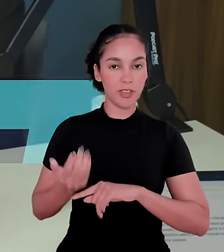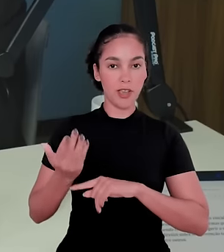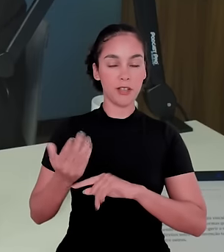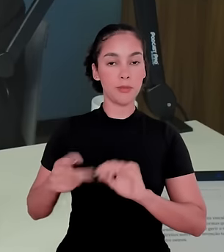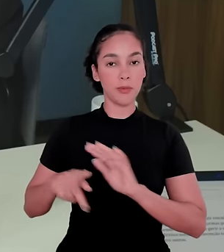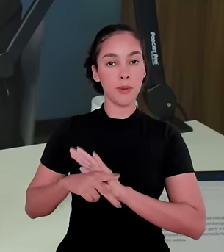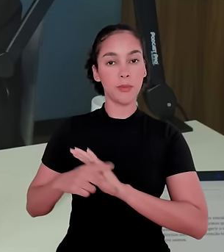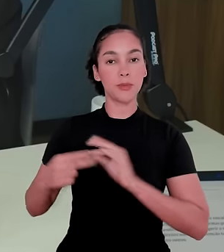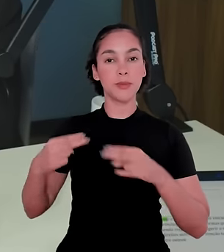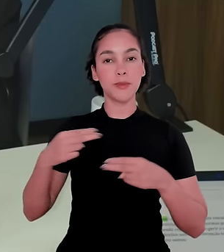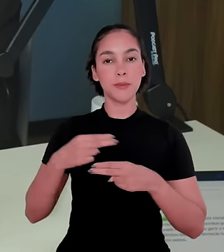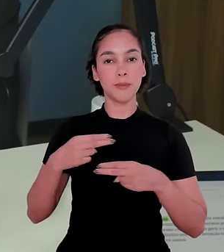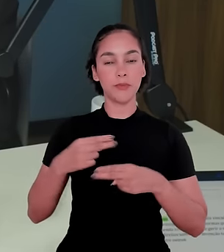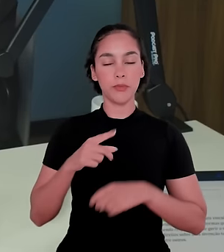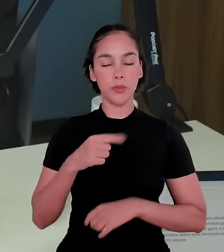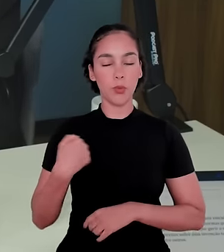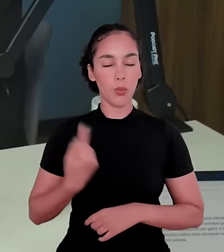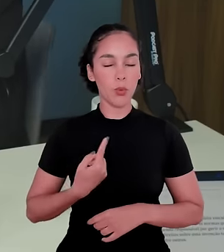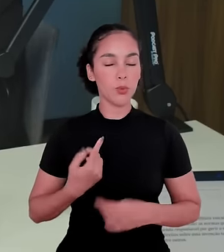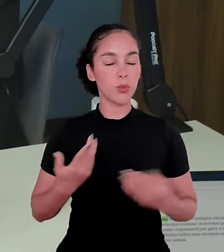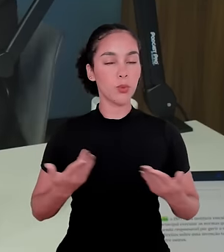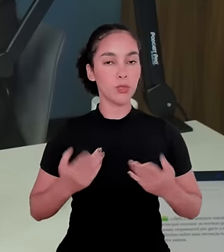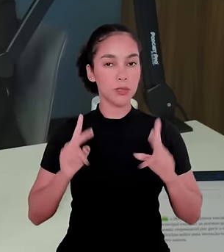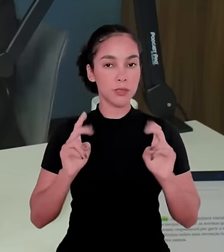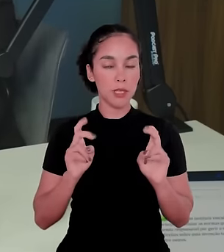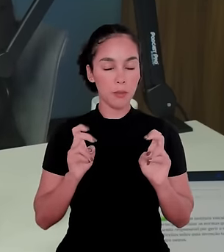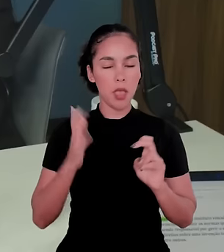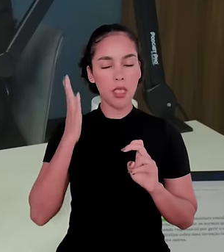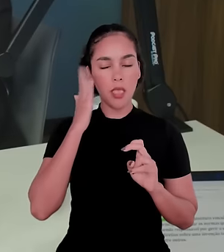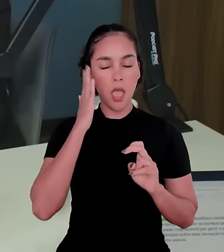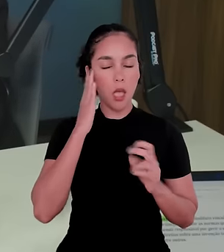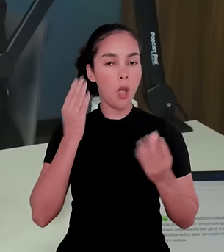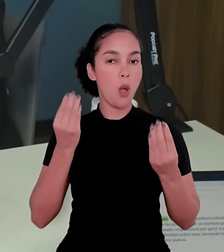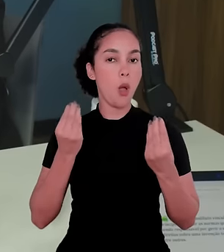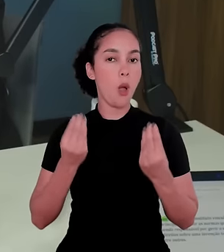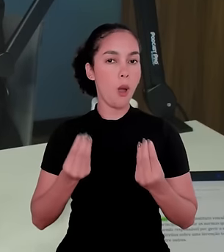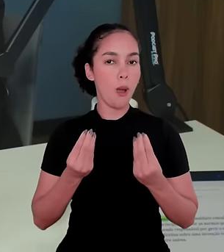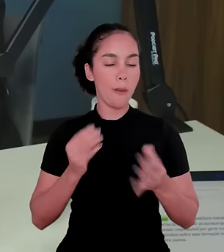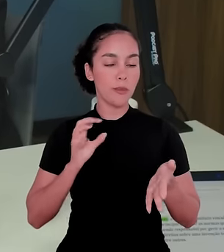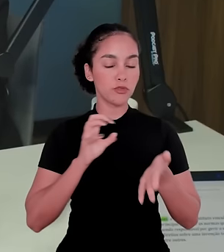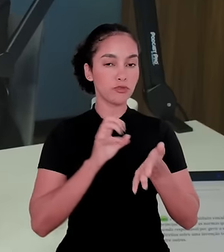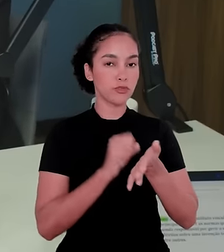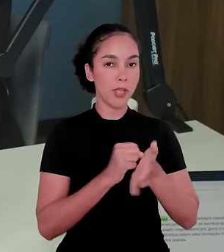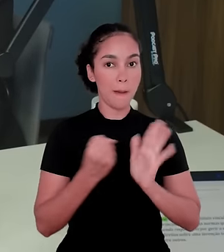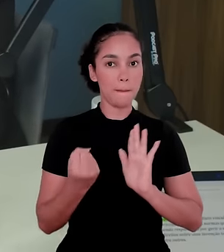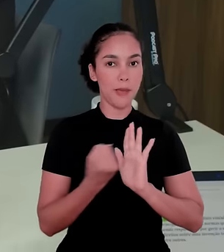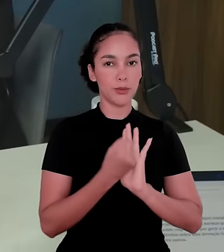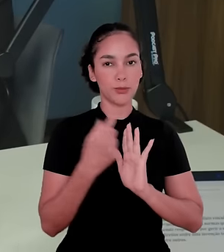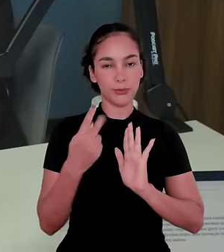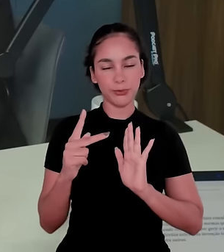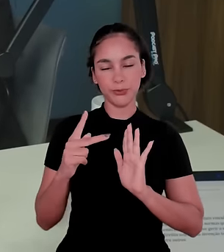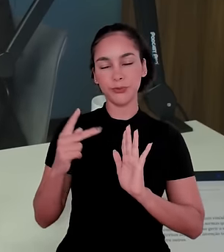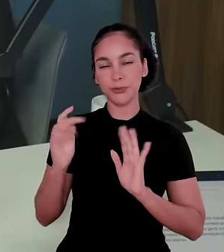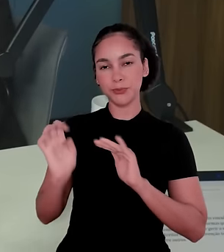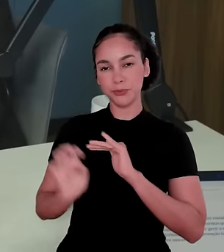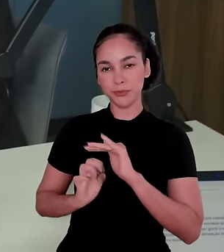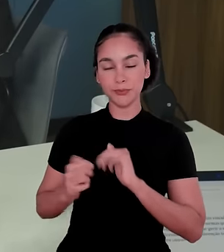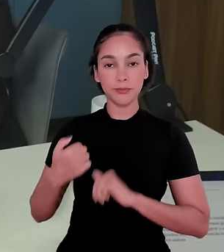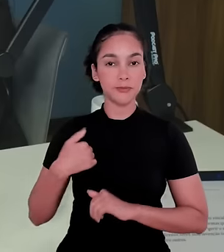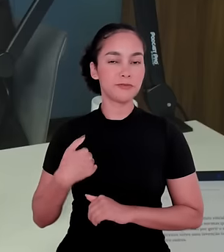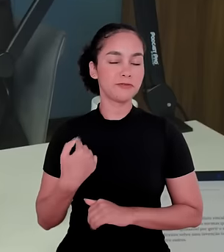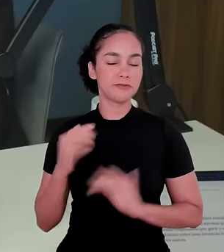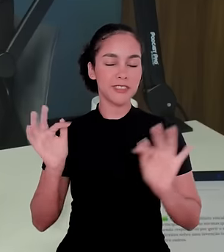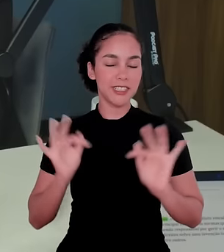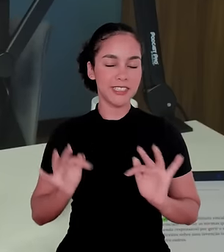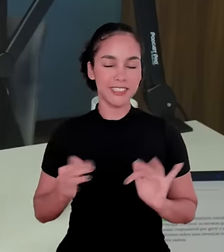Hoje a gente vai estar com tema sabe Saiba tudo como fazer o registro de marca da sua empresa eu estou muito feliz de estar aqui com vocês mais uma